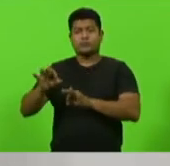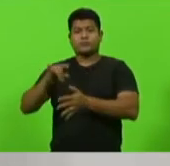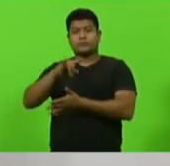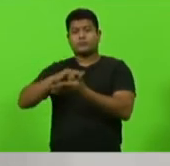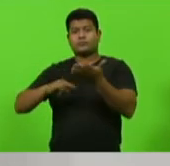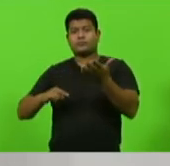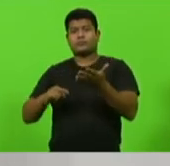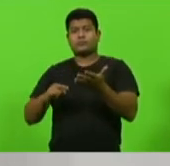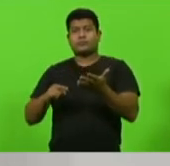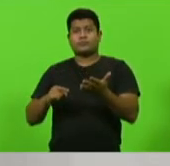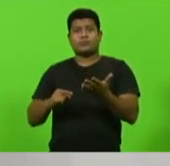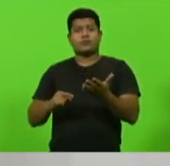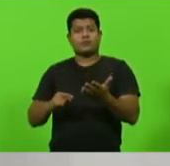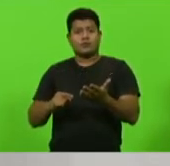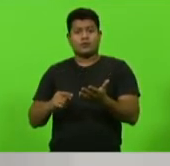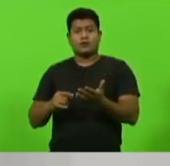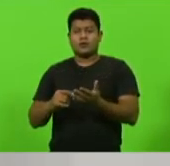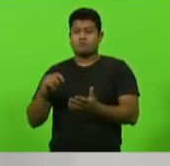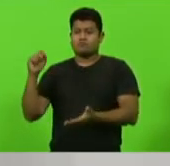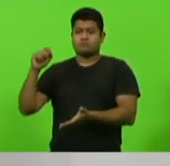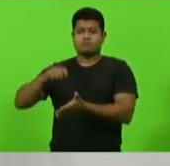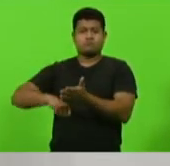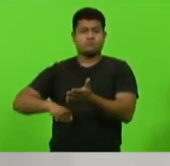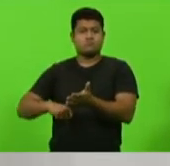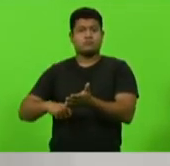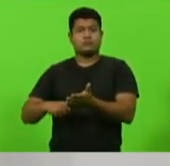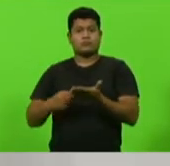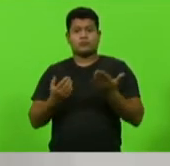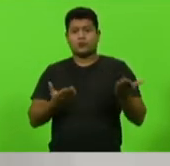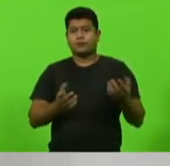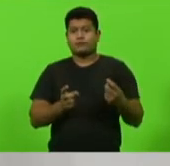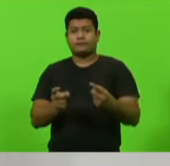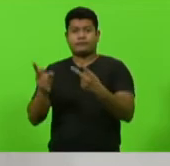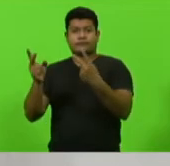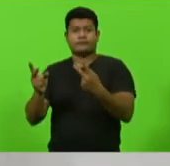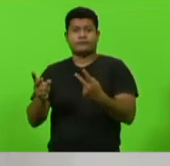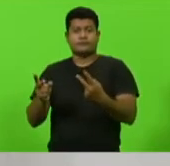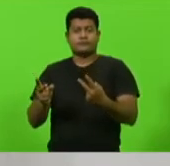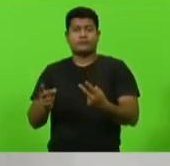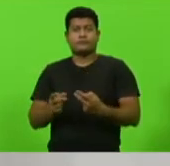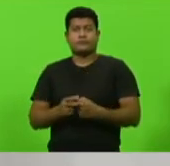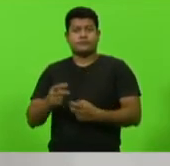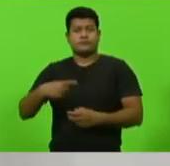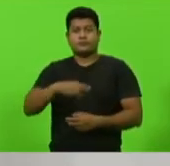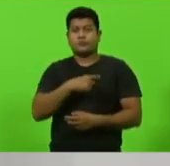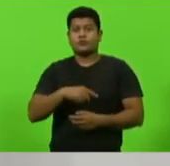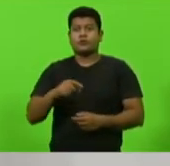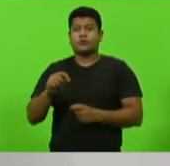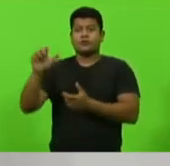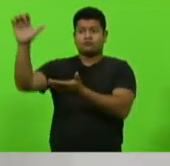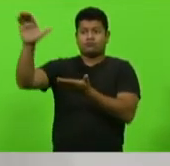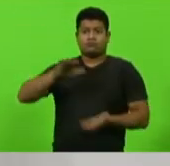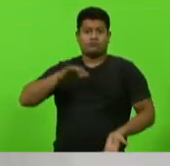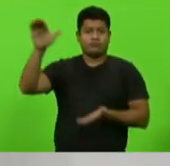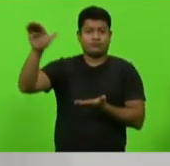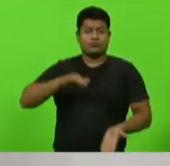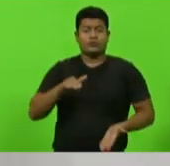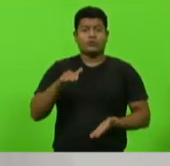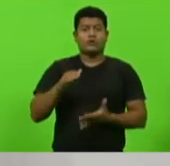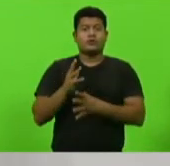de fertilizante aqui no Mato Grosso. Nós importamos 85% do fertilizante que nós utilizamos no